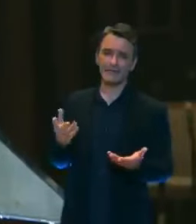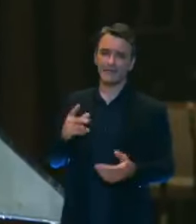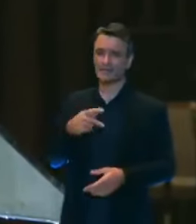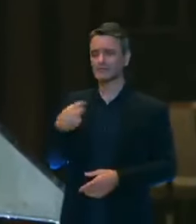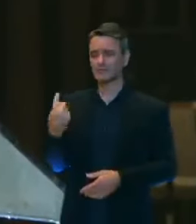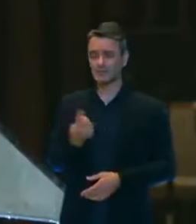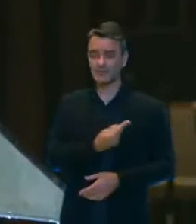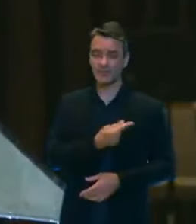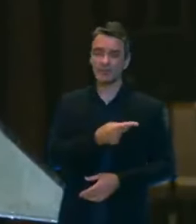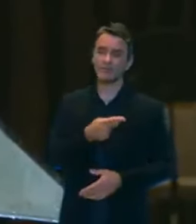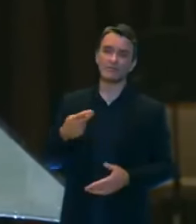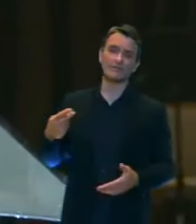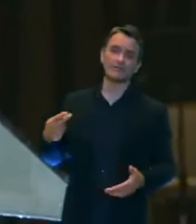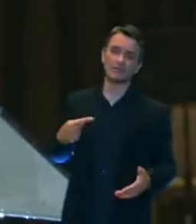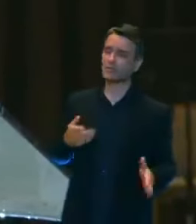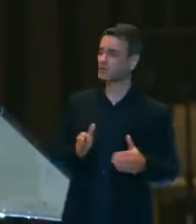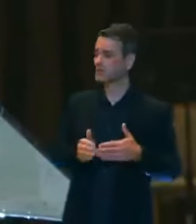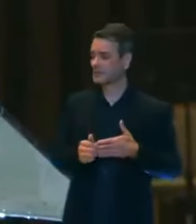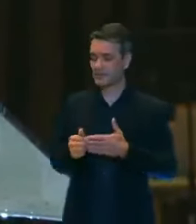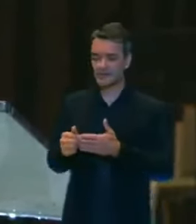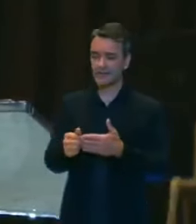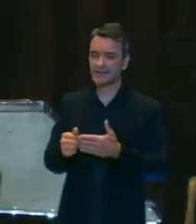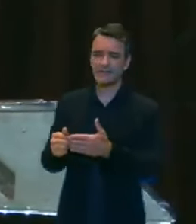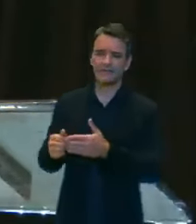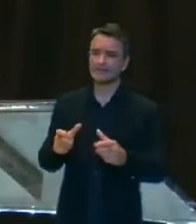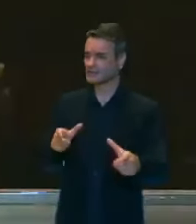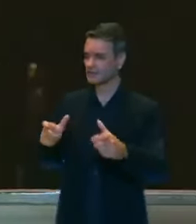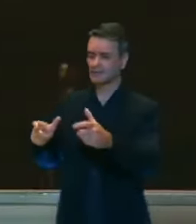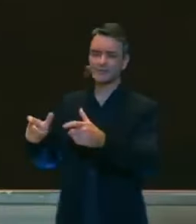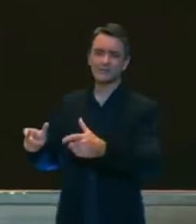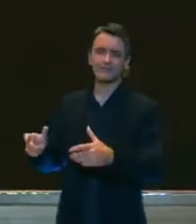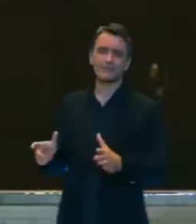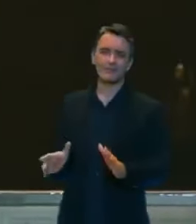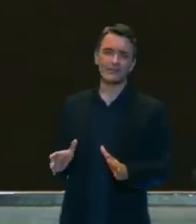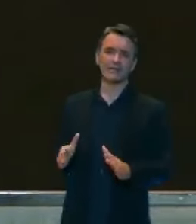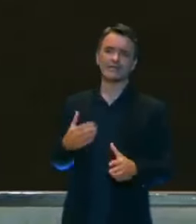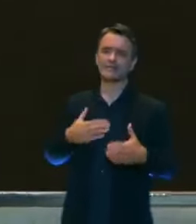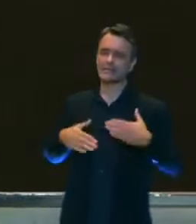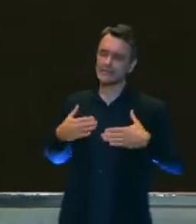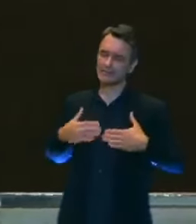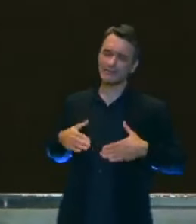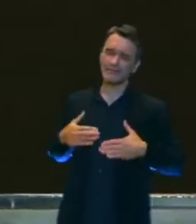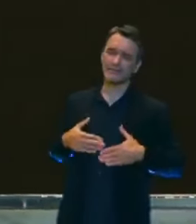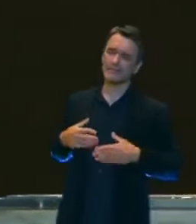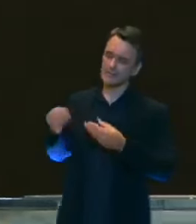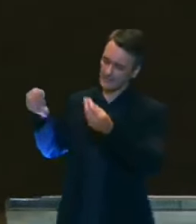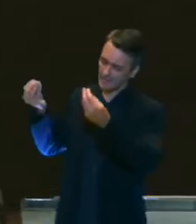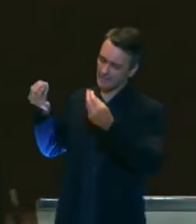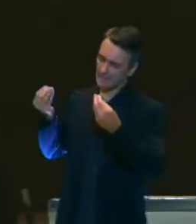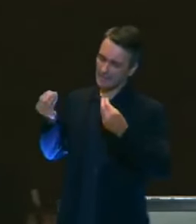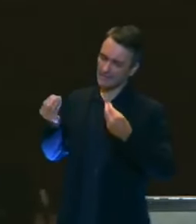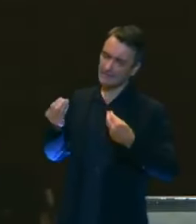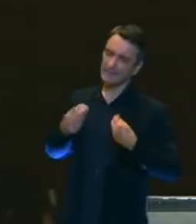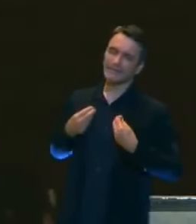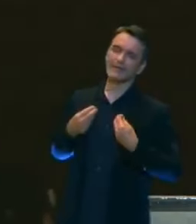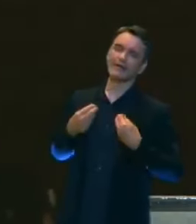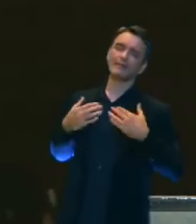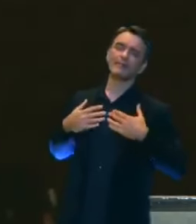pastos, guia-me mansamente às águas tranquilas, refrigera a minha